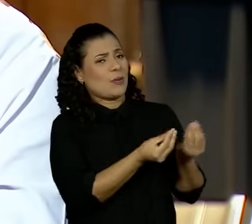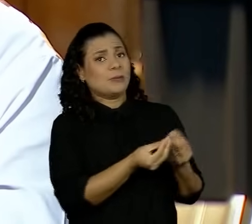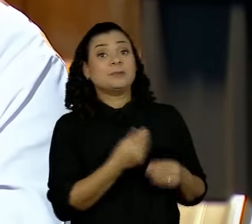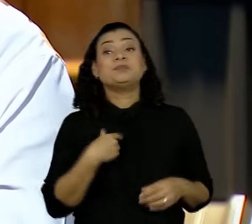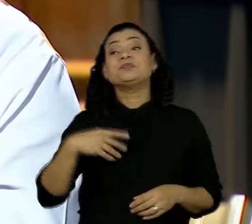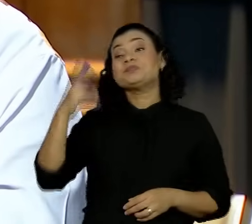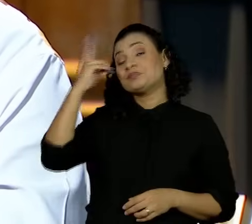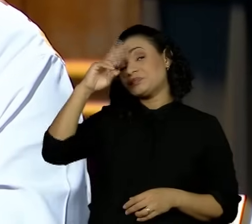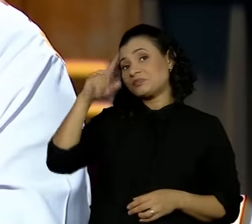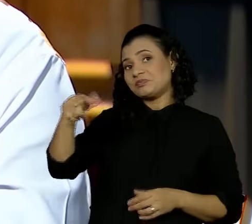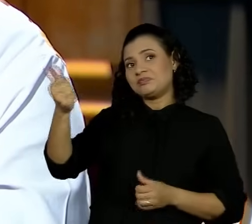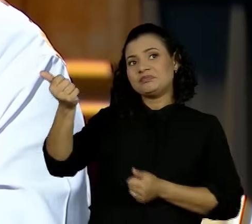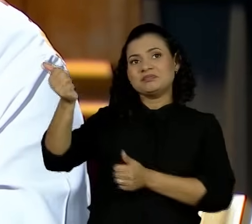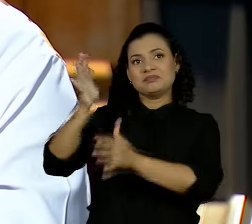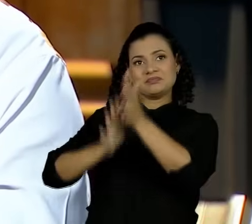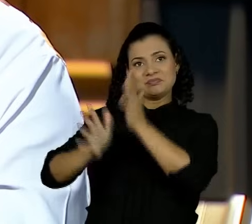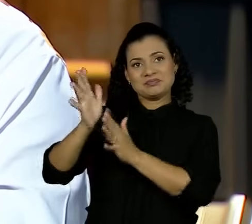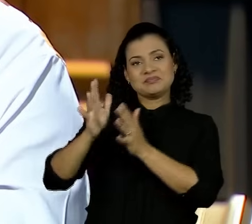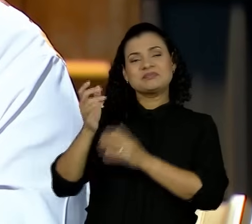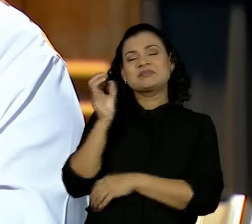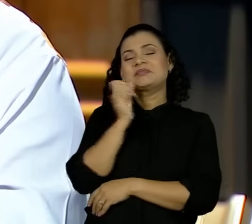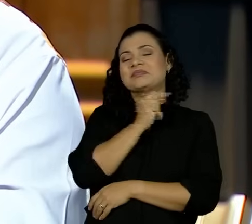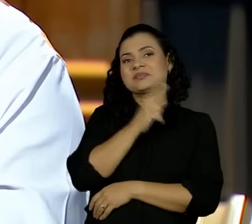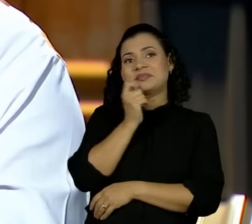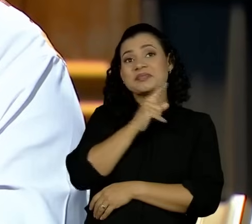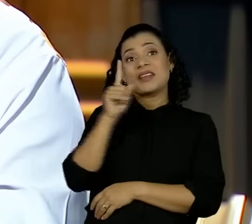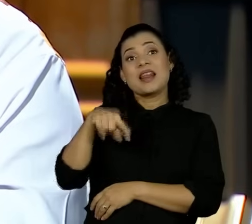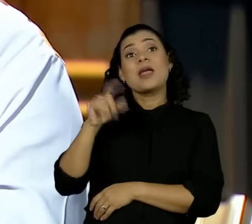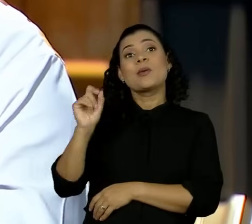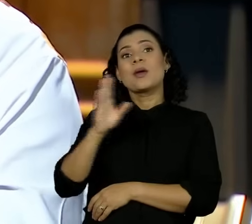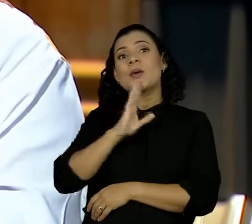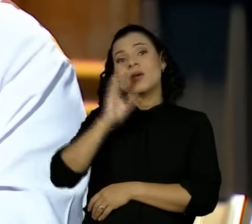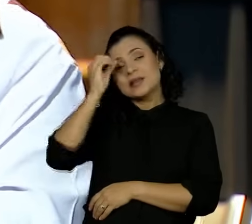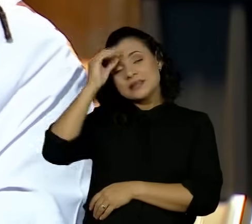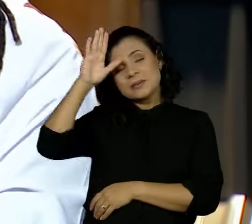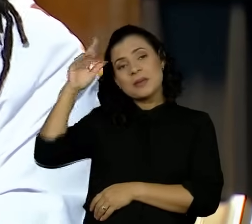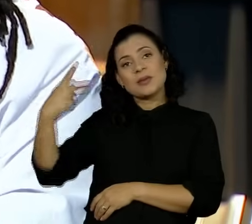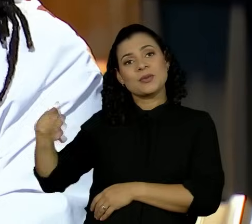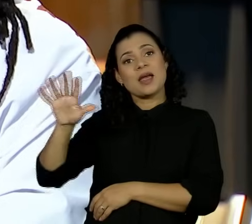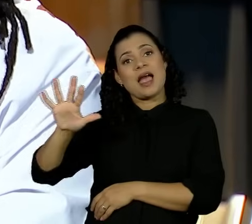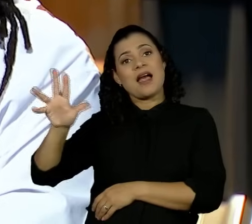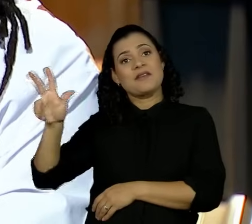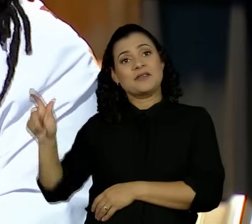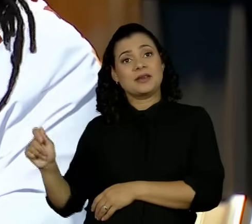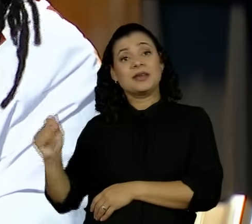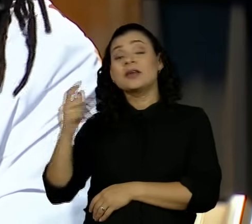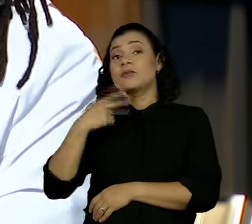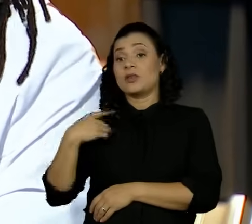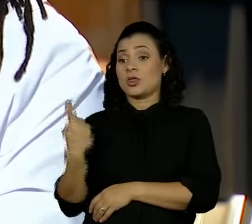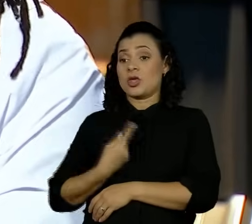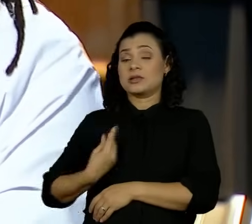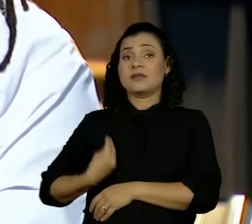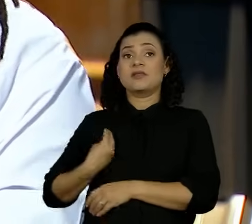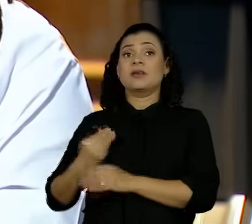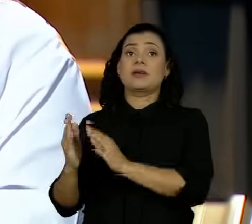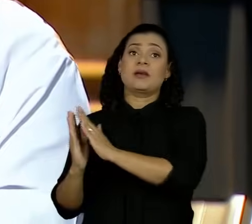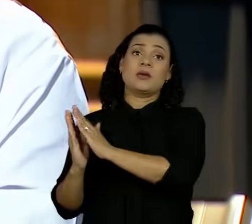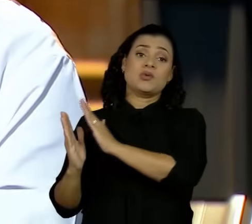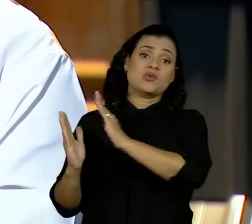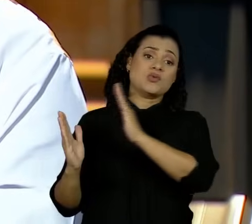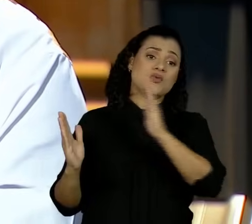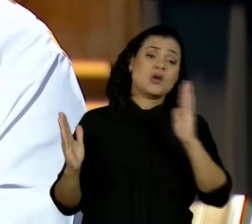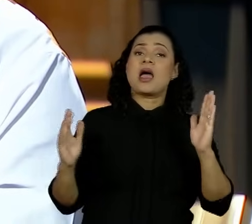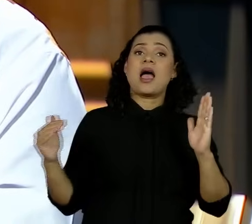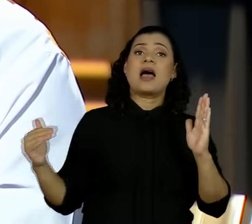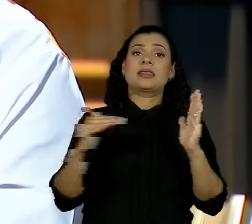de um conhecimento, uma sabedoria africana, que fala que a gente vai viver até os 120